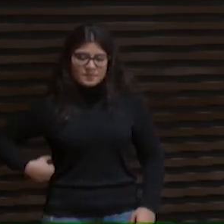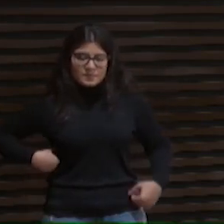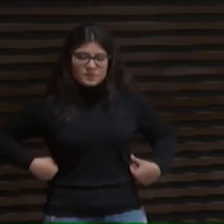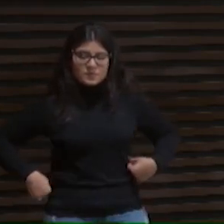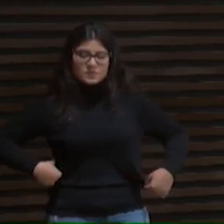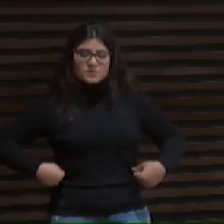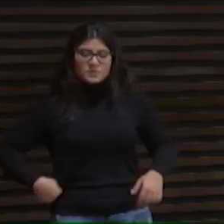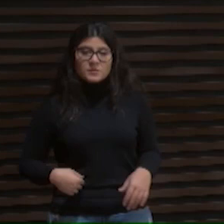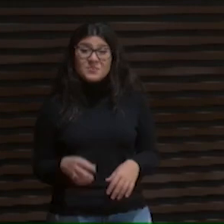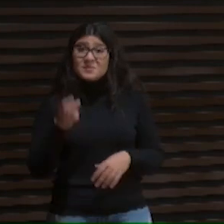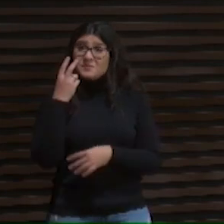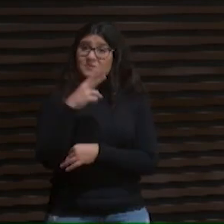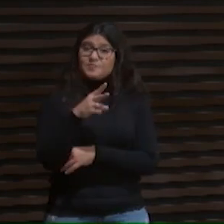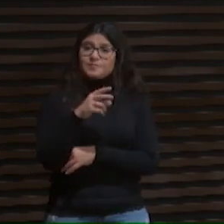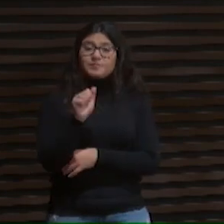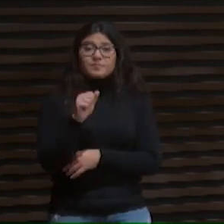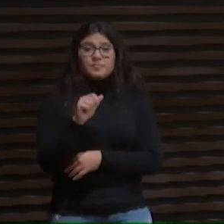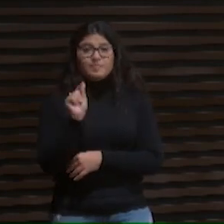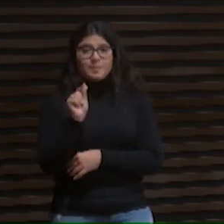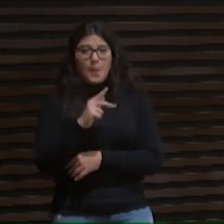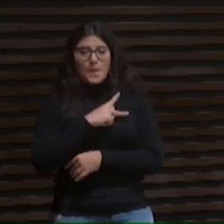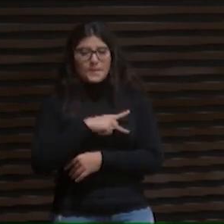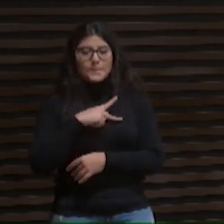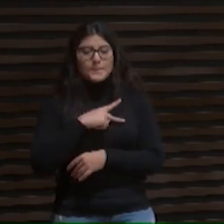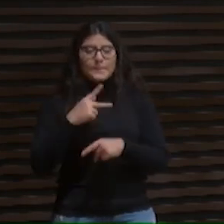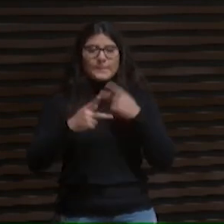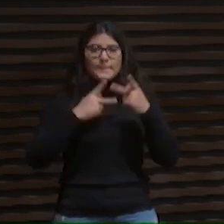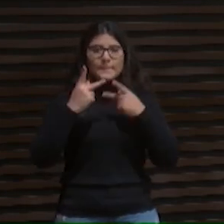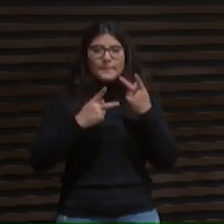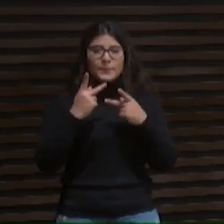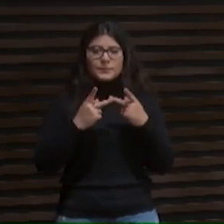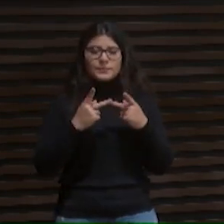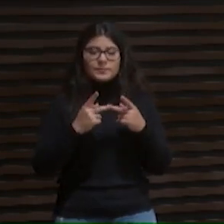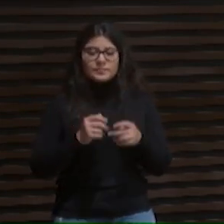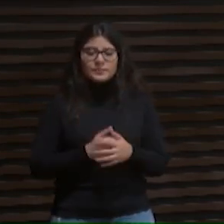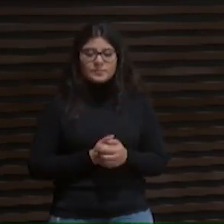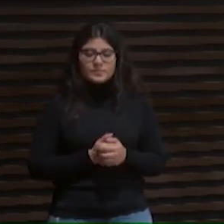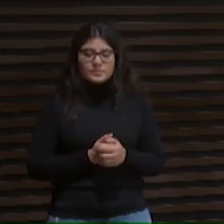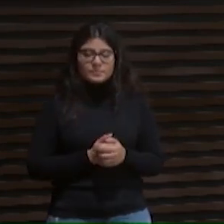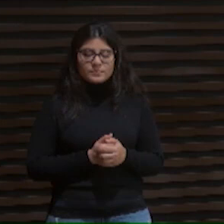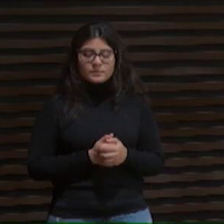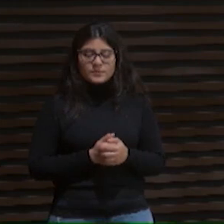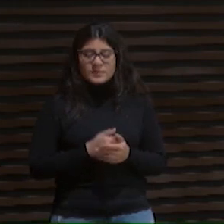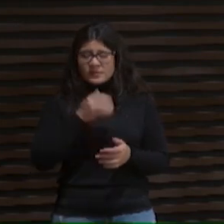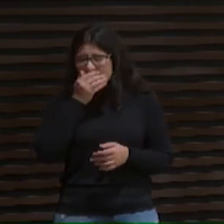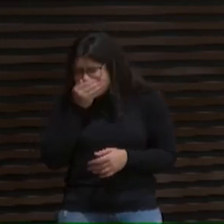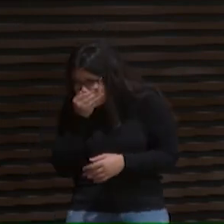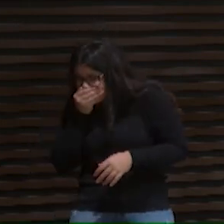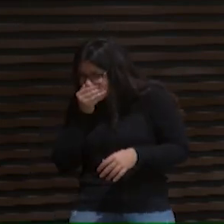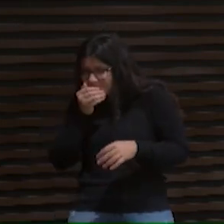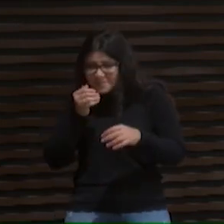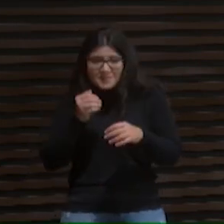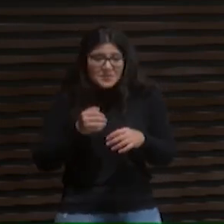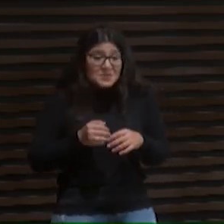Olha só o que Paulo diz numa das suas defesas ao rei Agripa, aqui